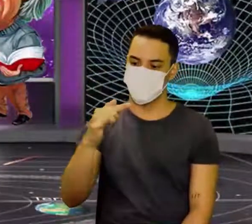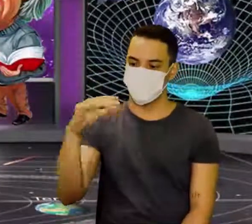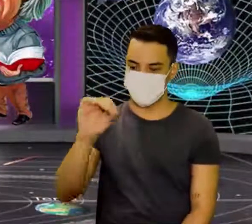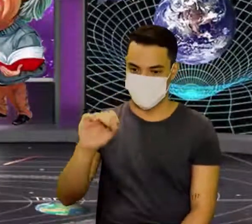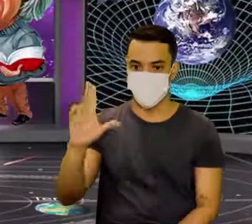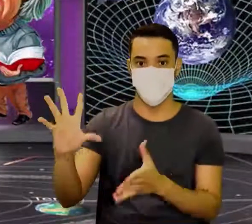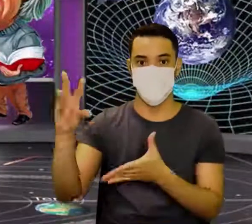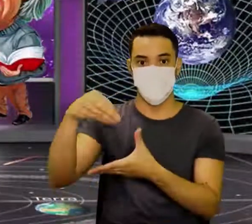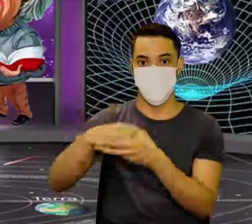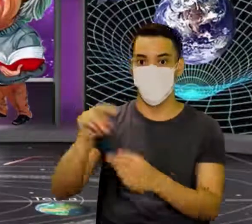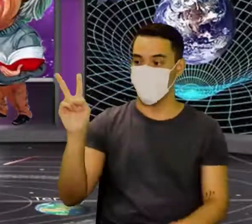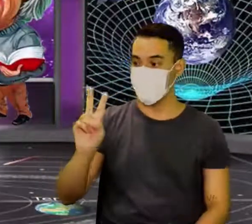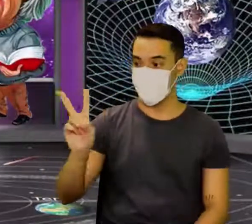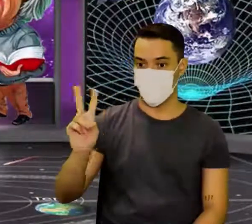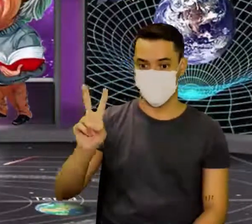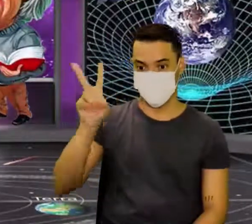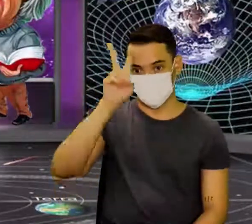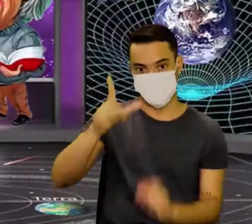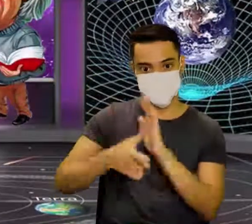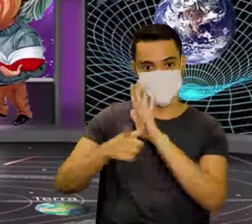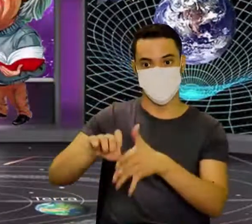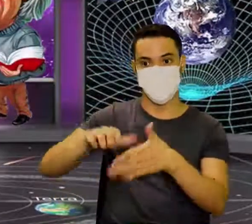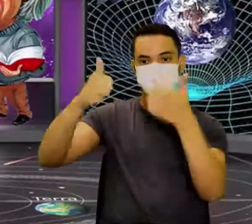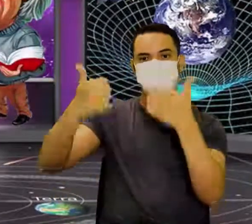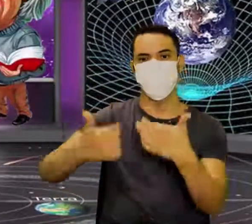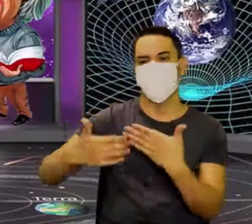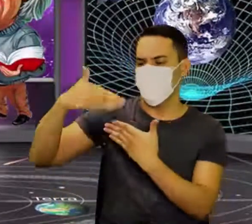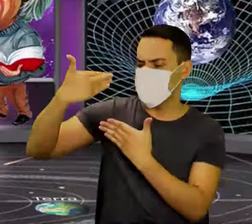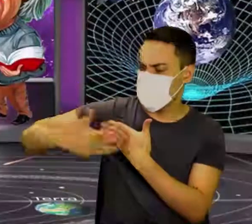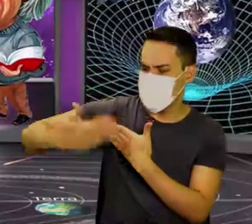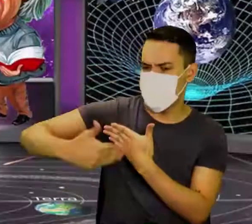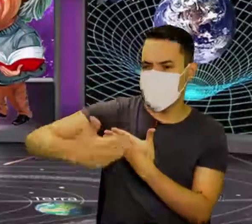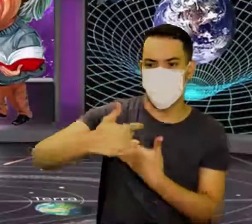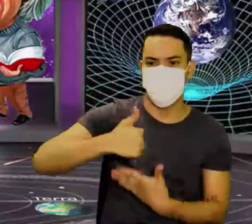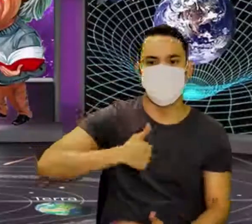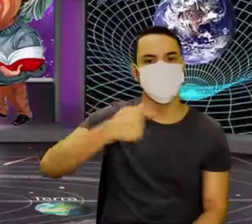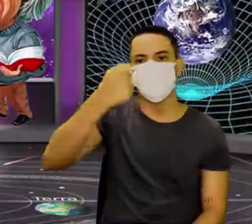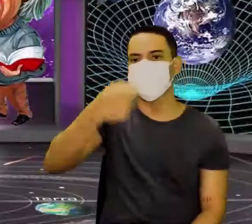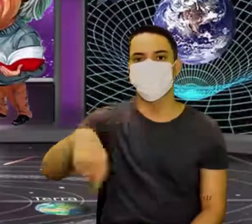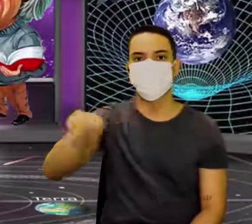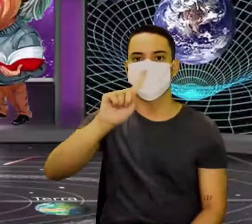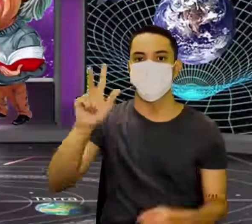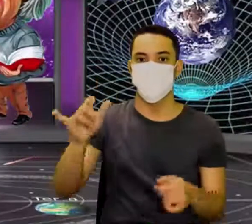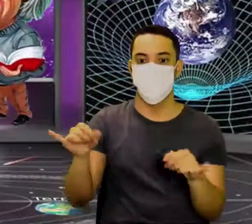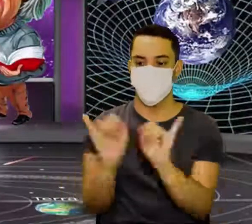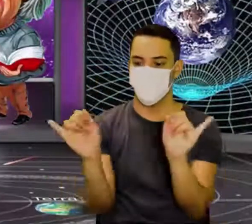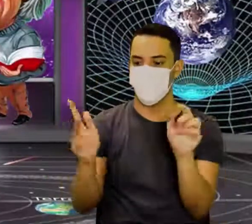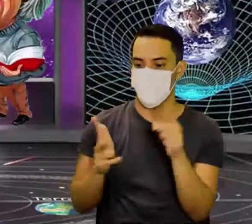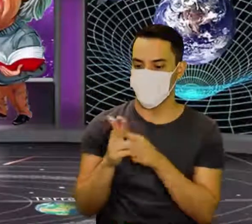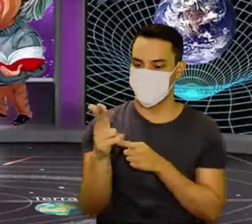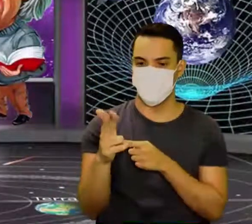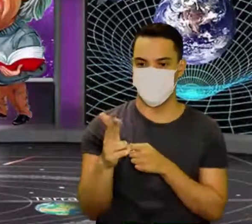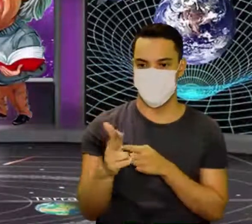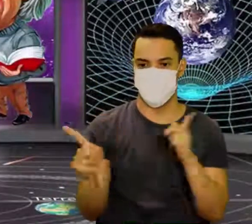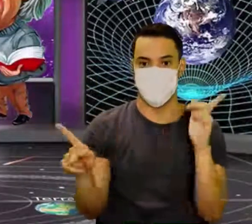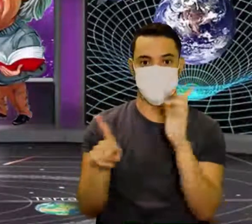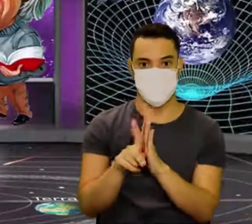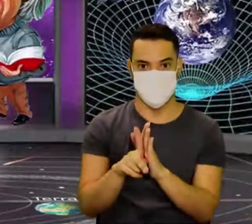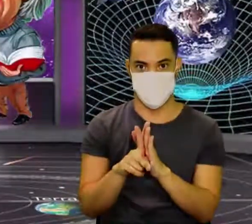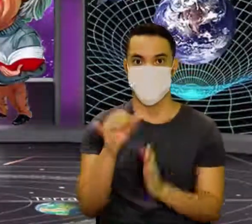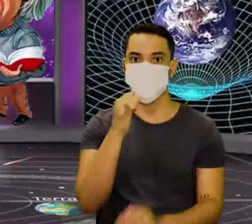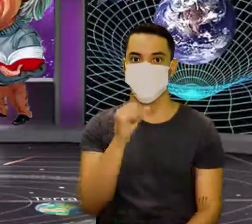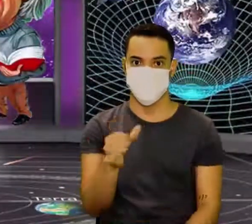aquela lá em volts, ok? Dure por mais tempo e eu não interrompa lá o fluxo de